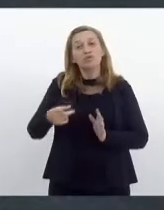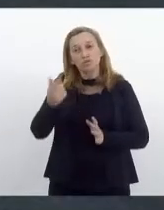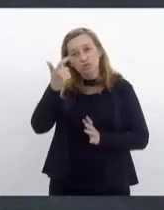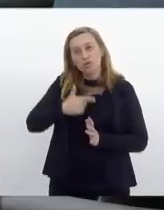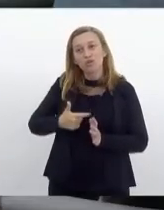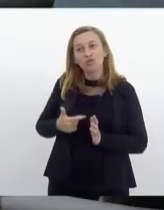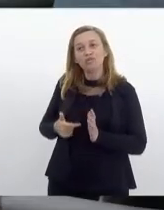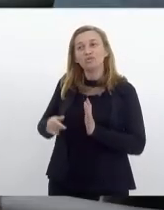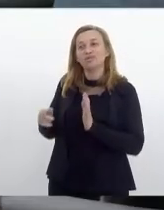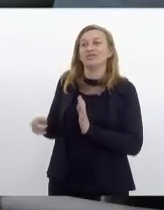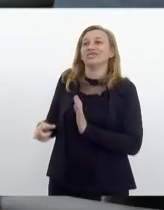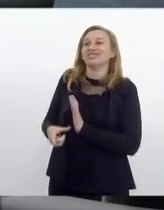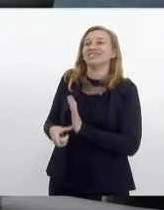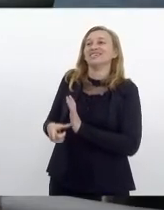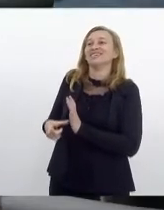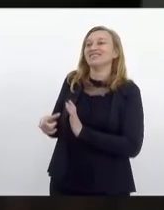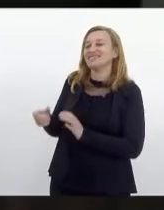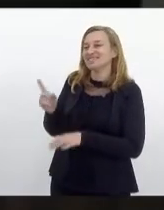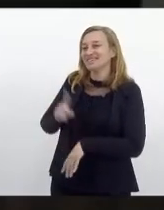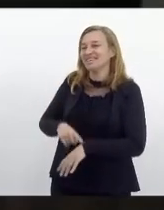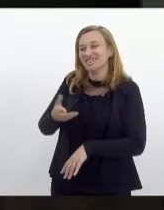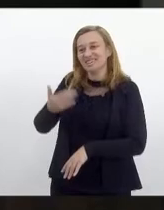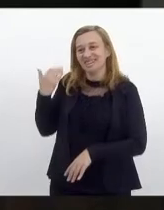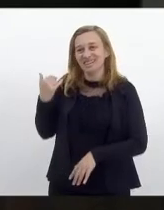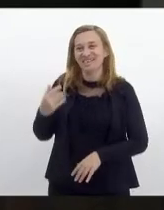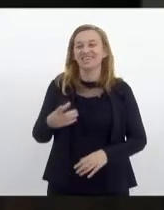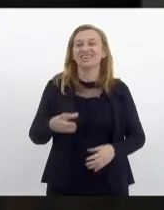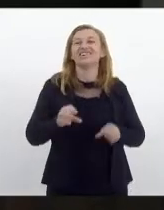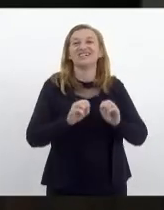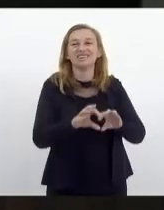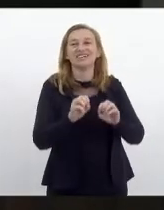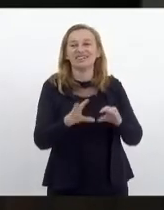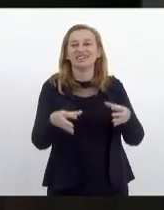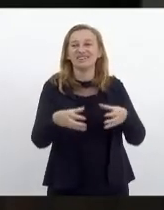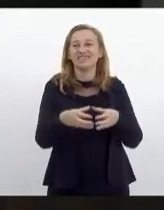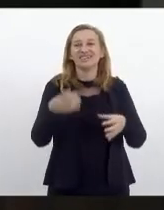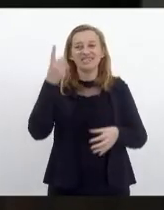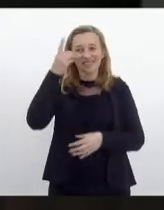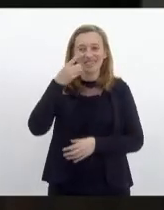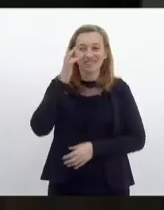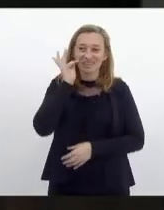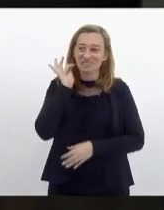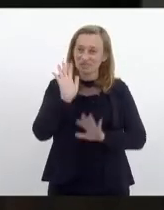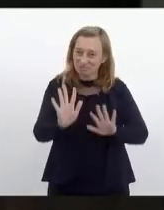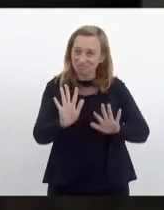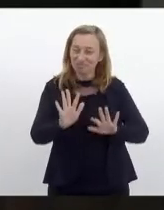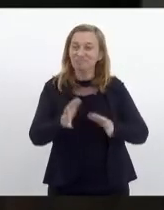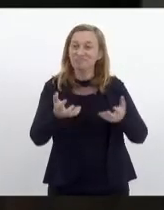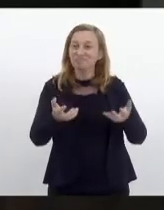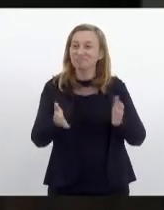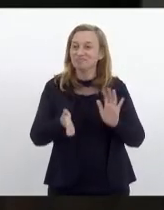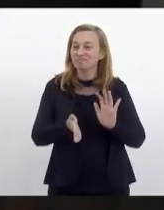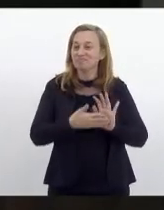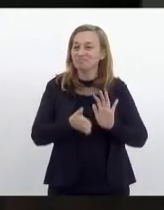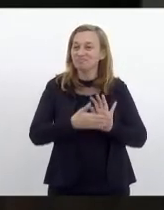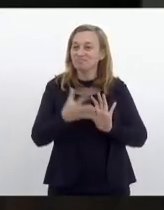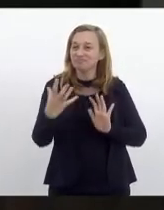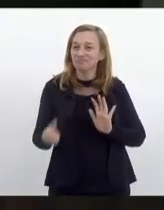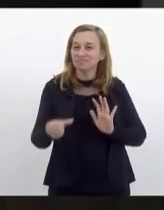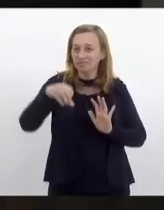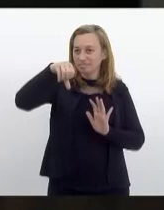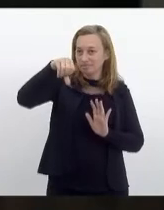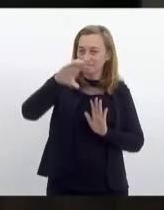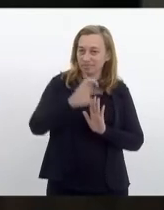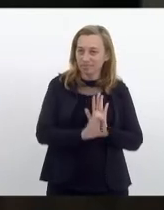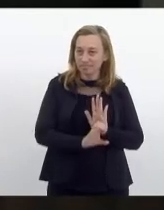tempos. Pela Comissão de Educação, deputado Flávio Serafim. De qualquer forma, eu quero propor, o projeto recebeu